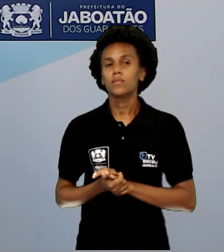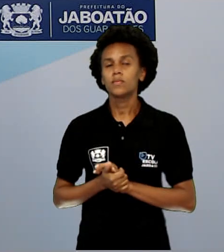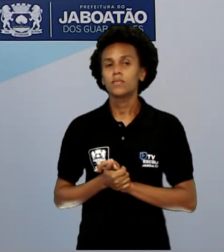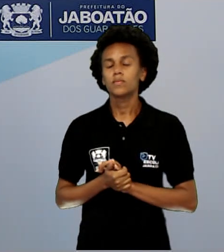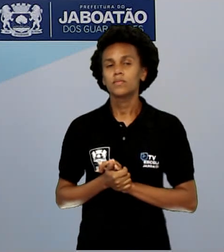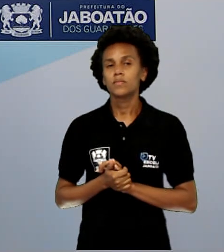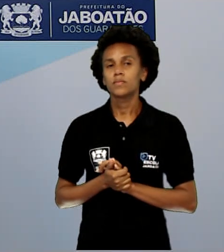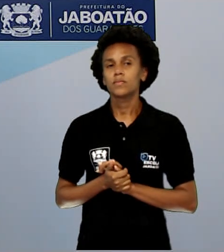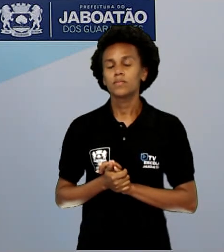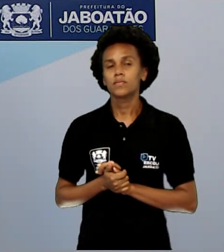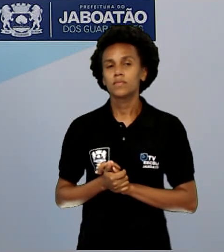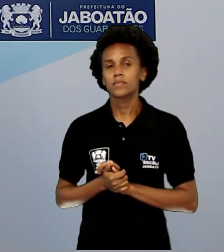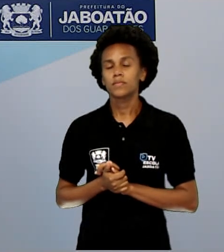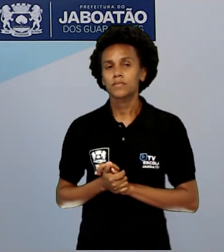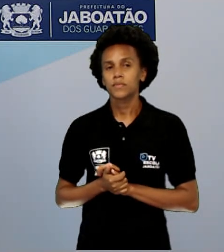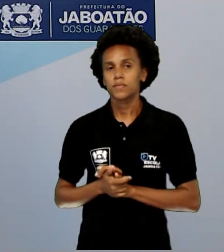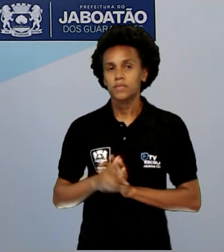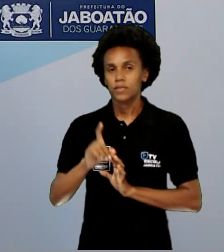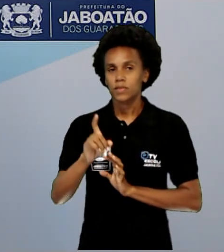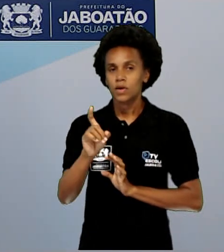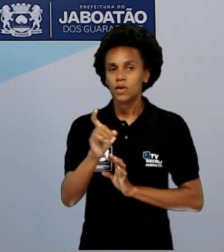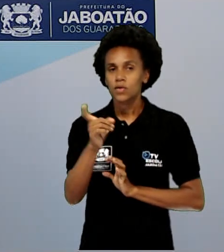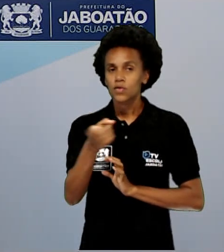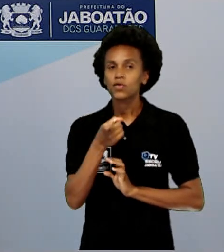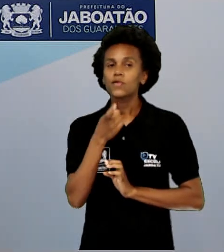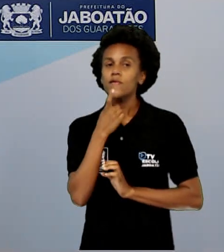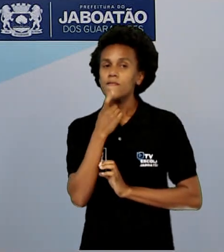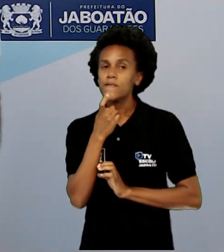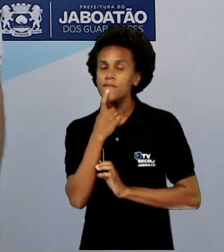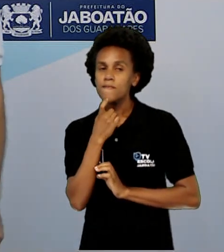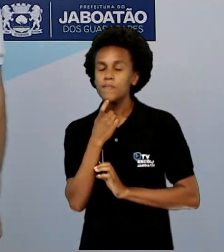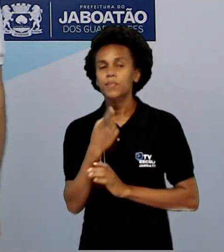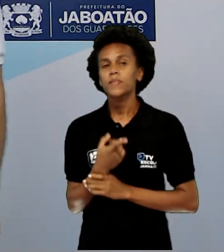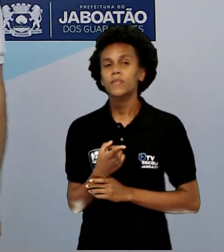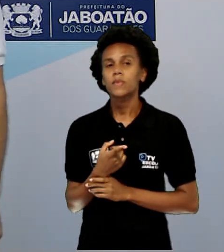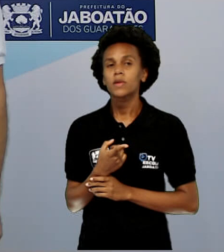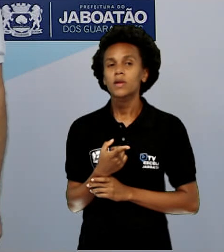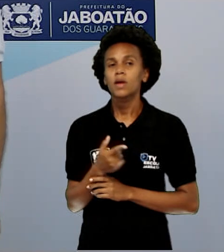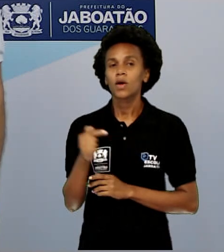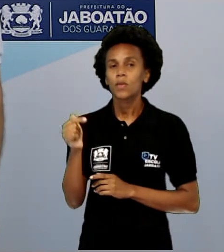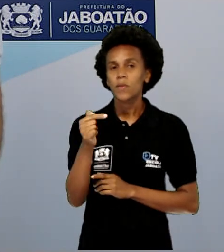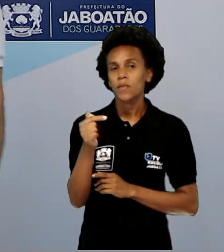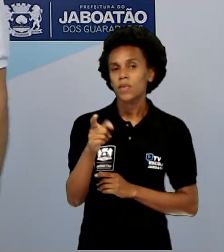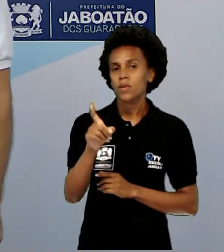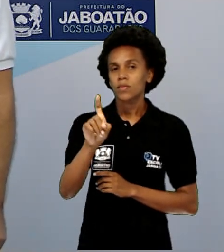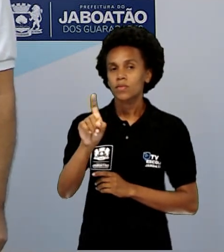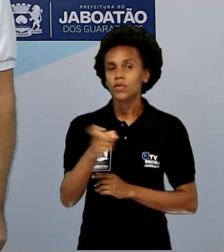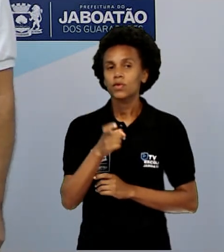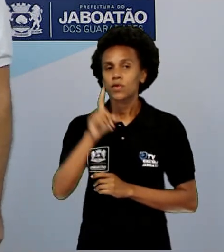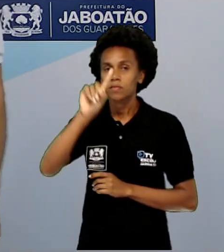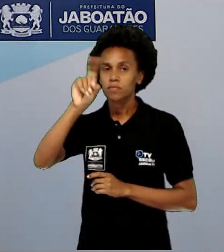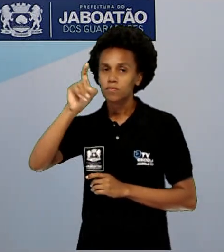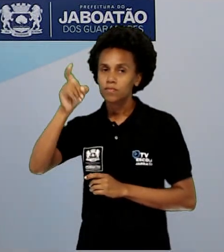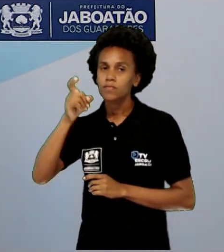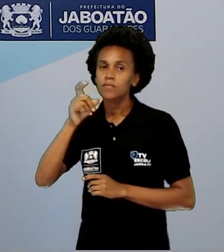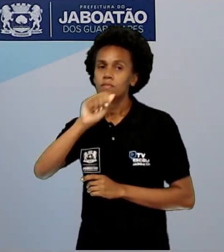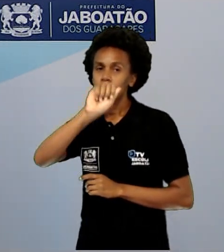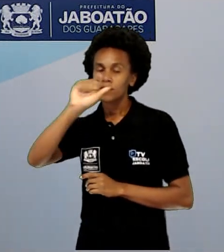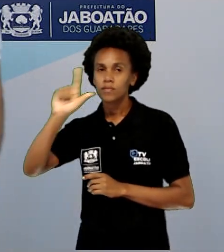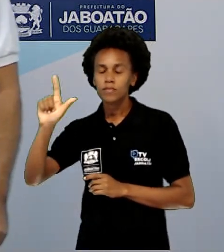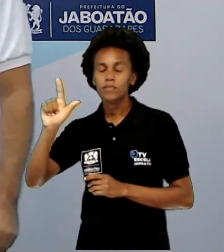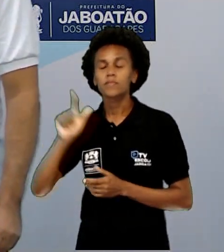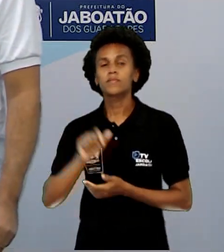quando eu tirar ele daqui? A parte vermelha, que é o x, e a parte azul, que é o x duas linhas. Então,